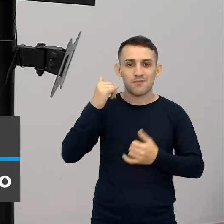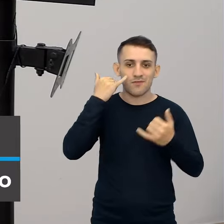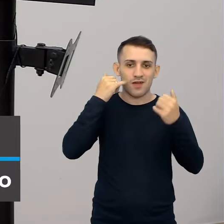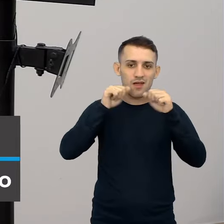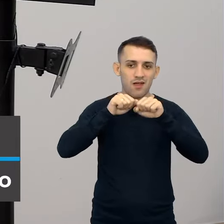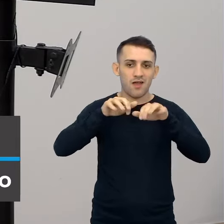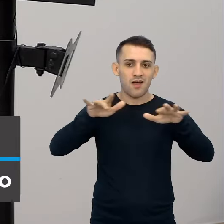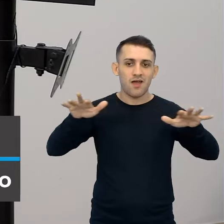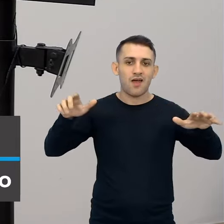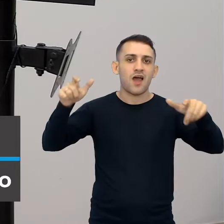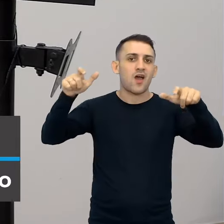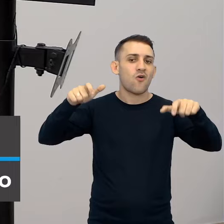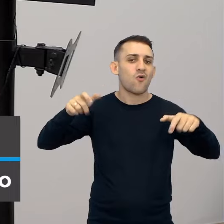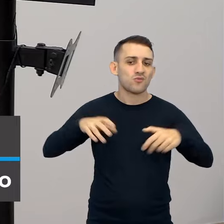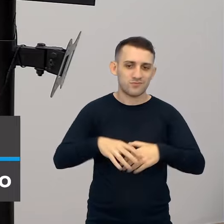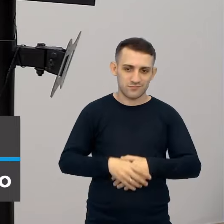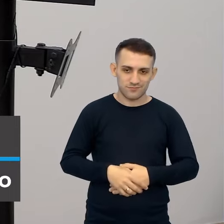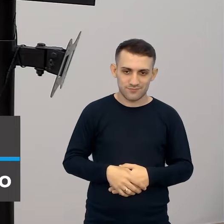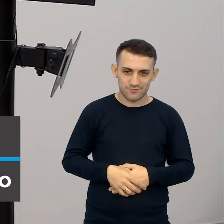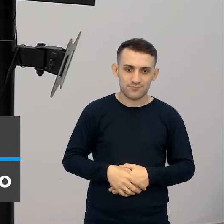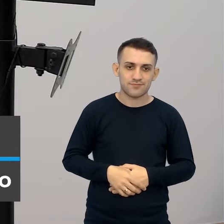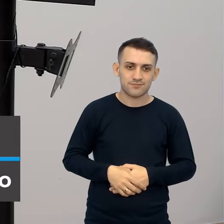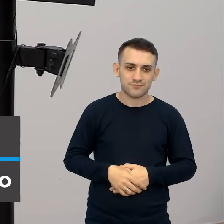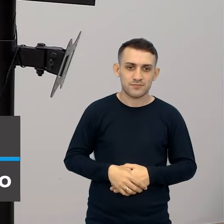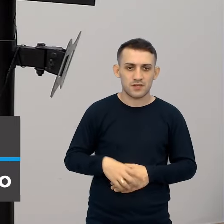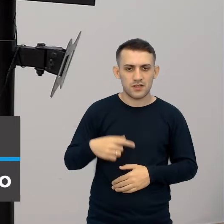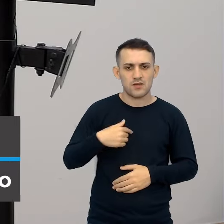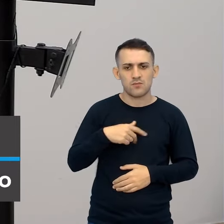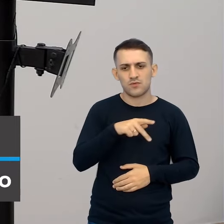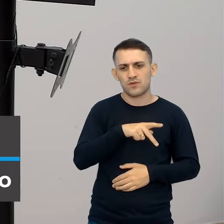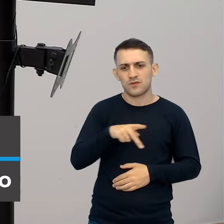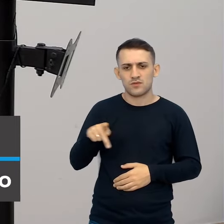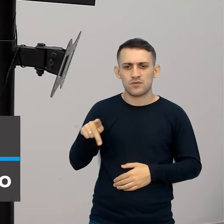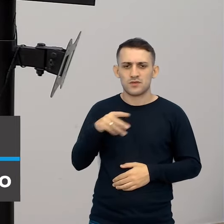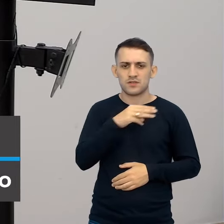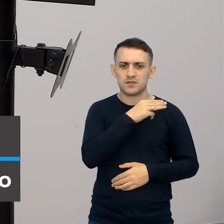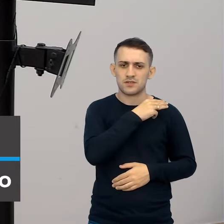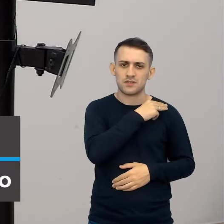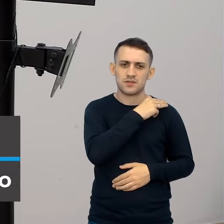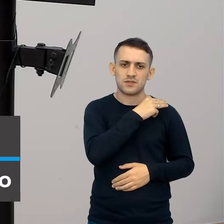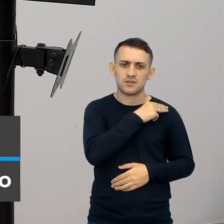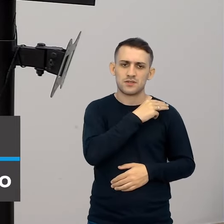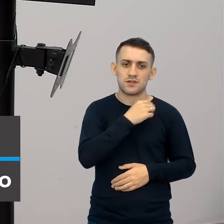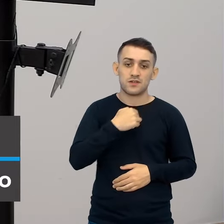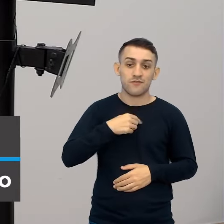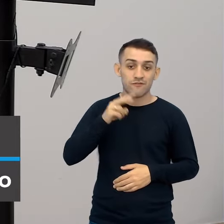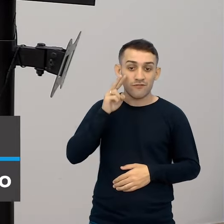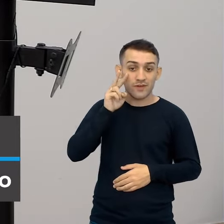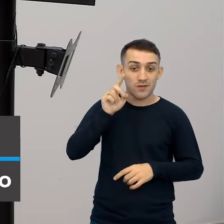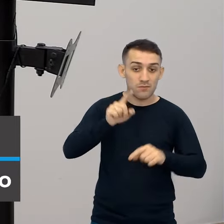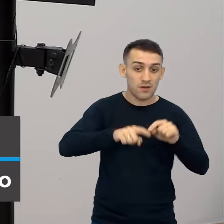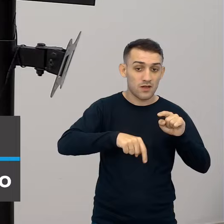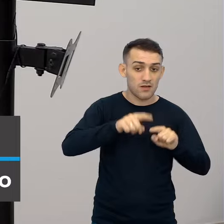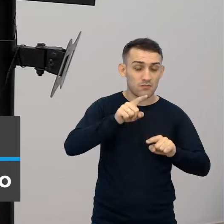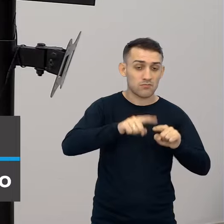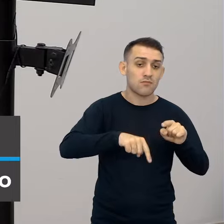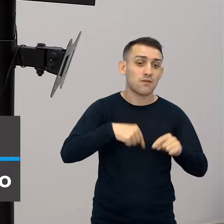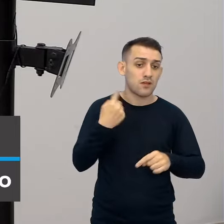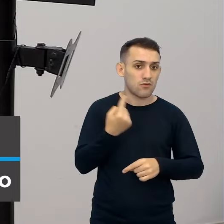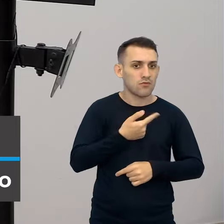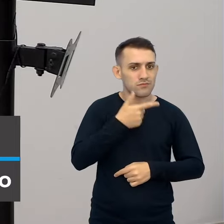informação. E aí, eu, professor de ensino médio, né, lendo o material, pude entender